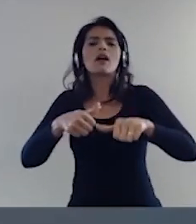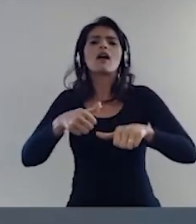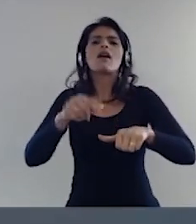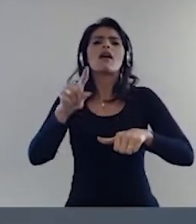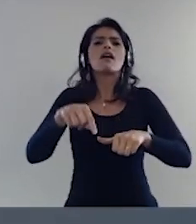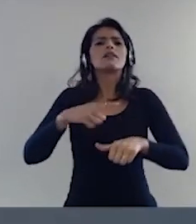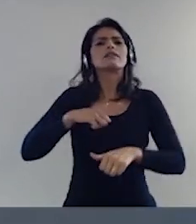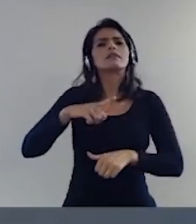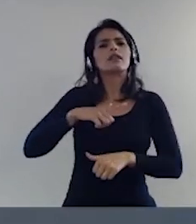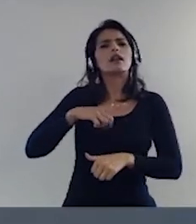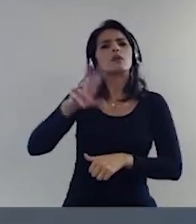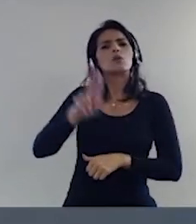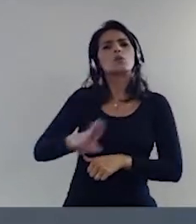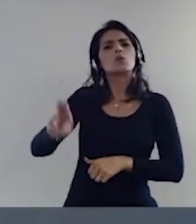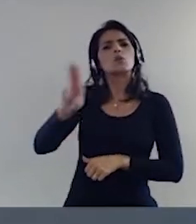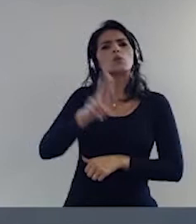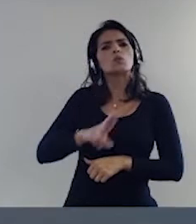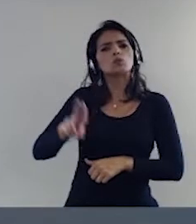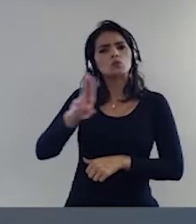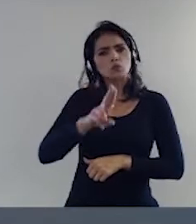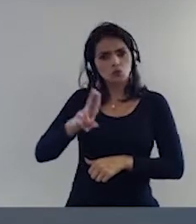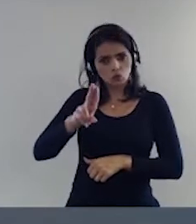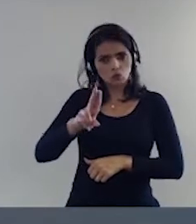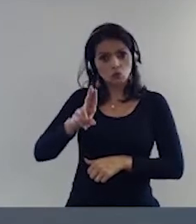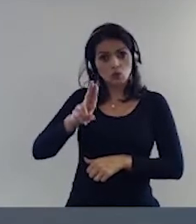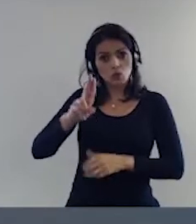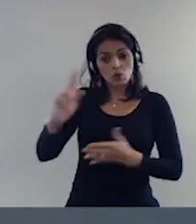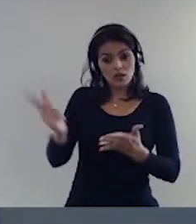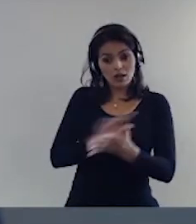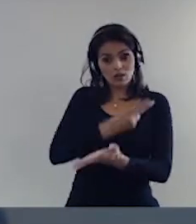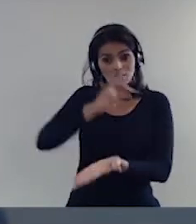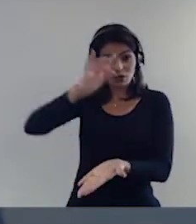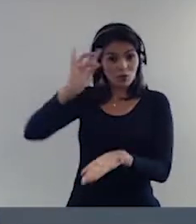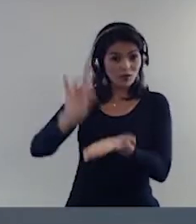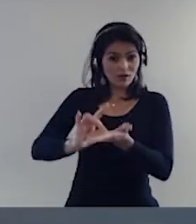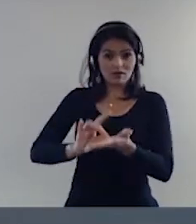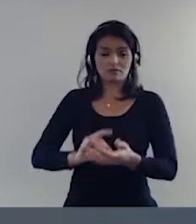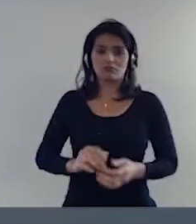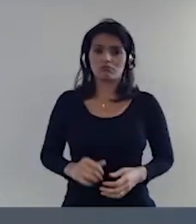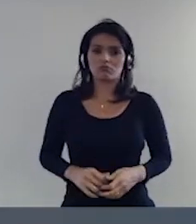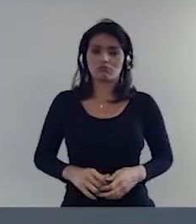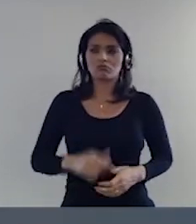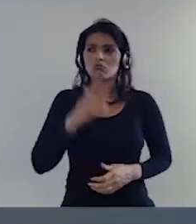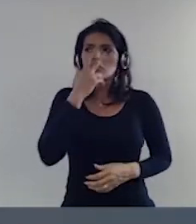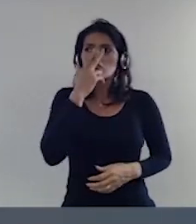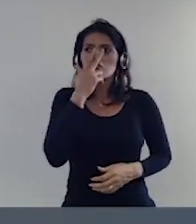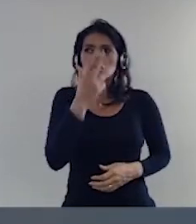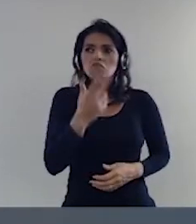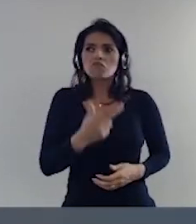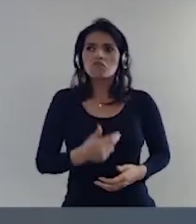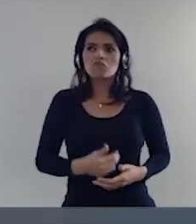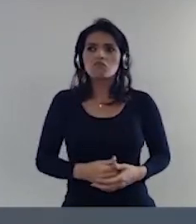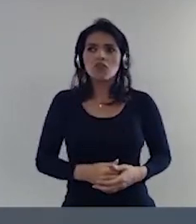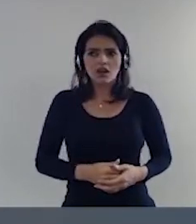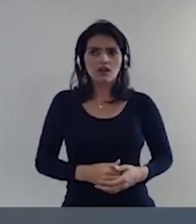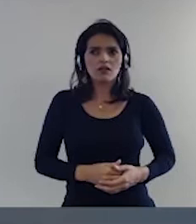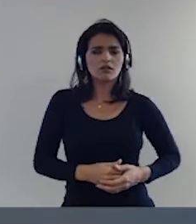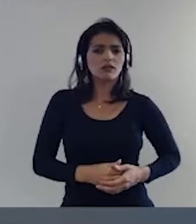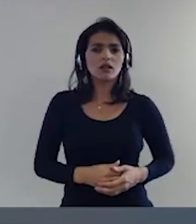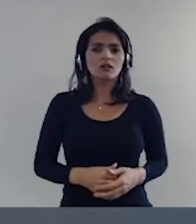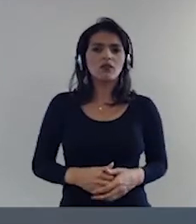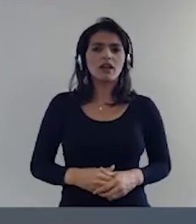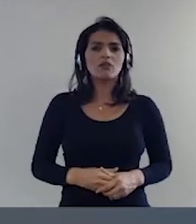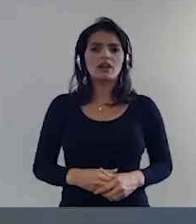têm aplicação no caso concreto. E não me parece possível, em nenhum momento, né, duvidar que